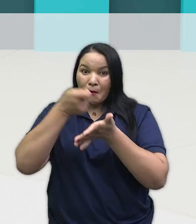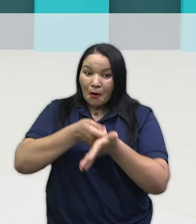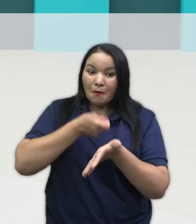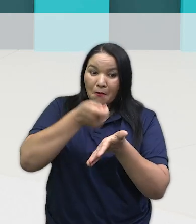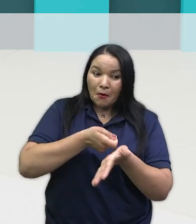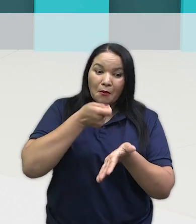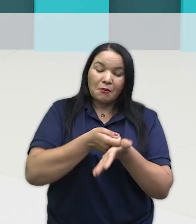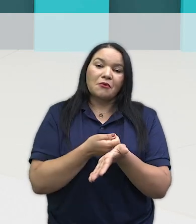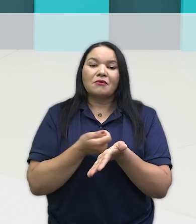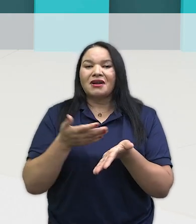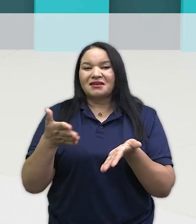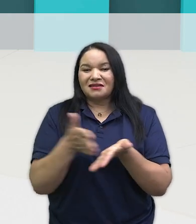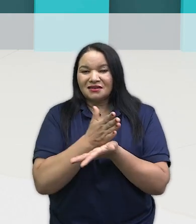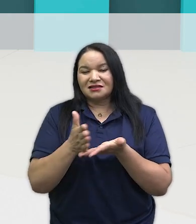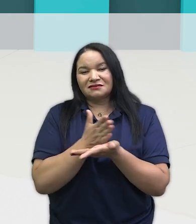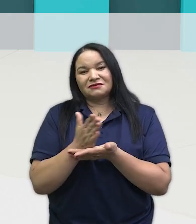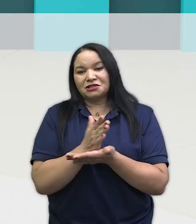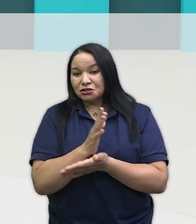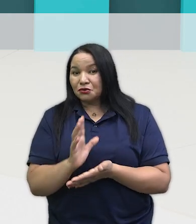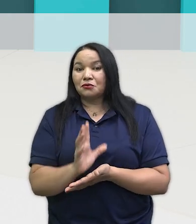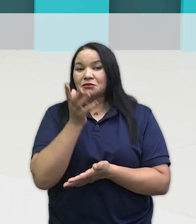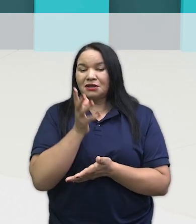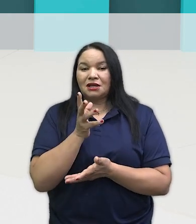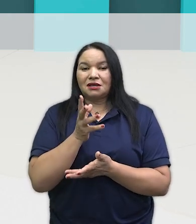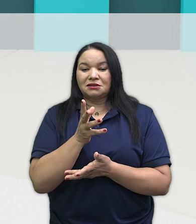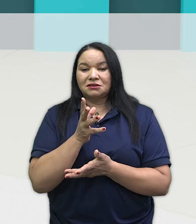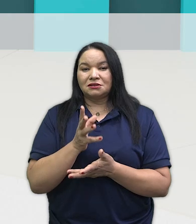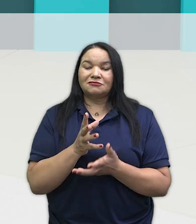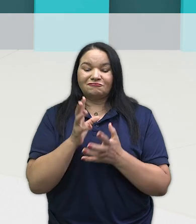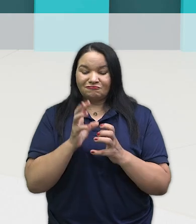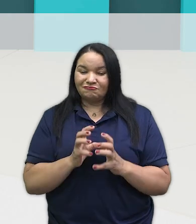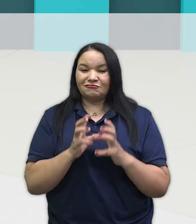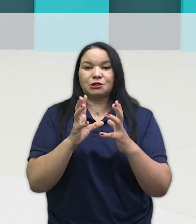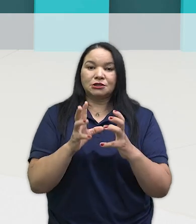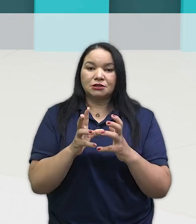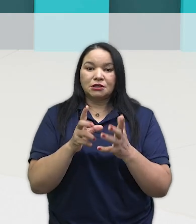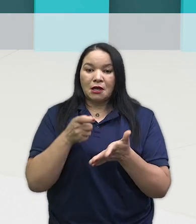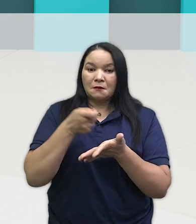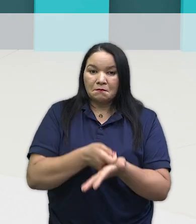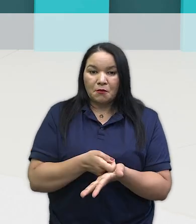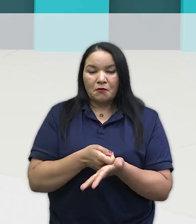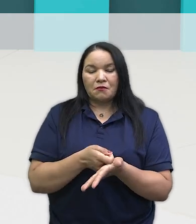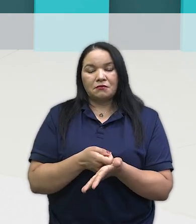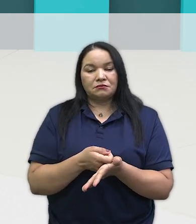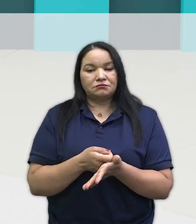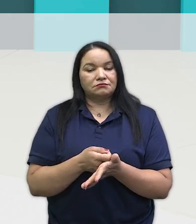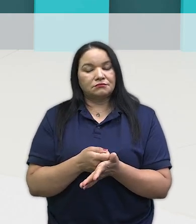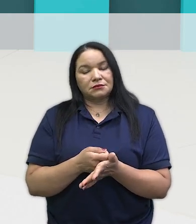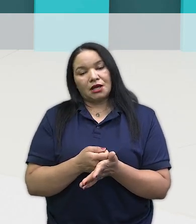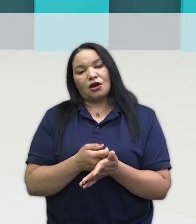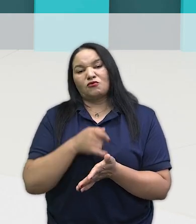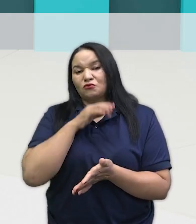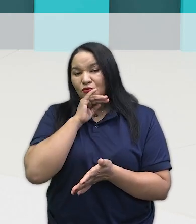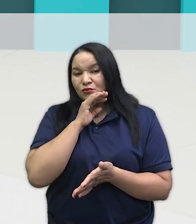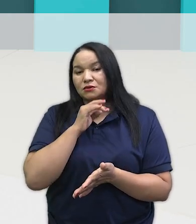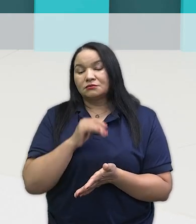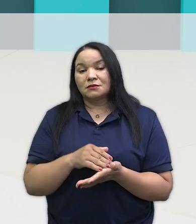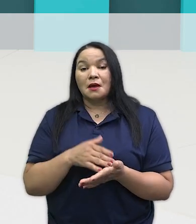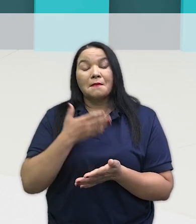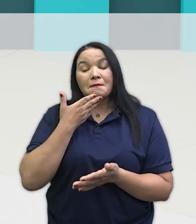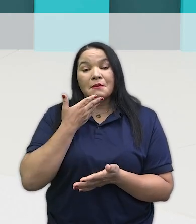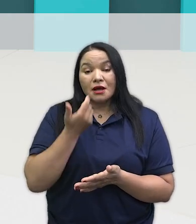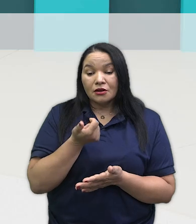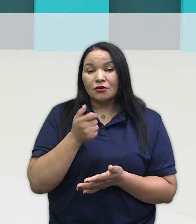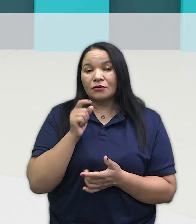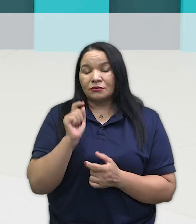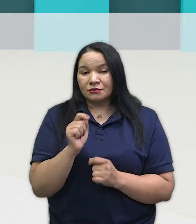e, como não conseguem, acabam querendo fazer isso na base da força. Isso é ruim, gente. E aí, a melhor